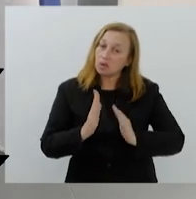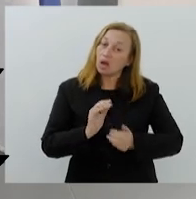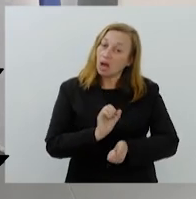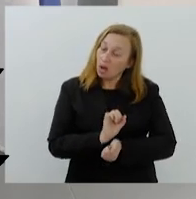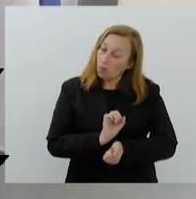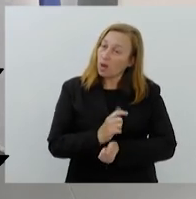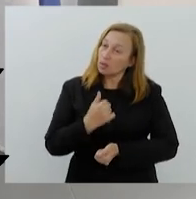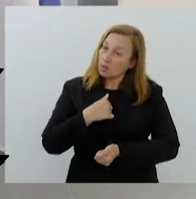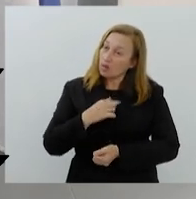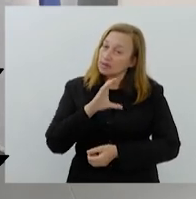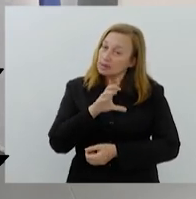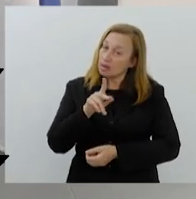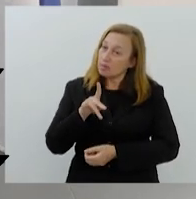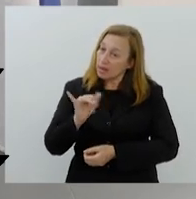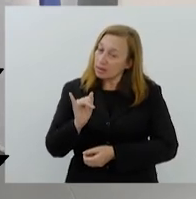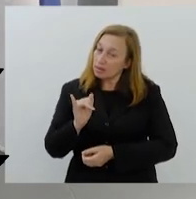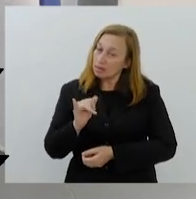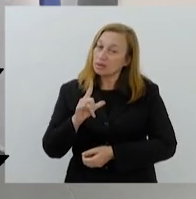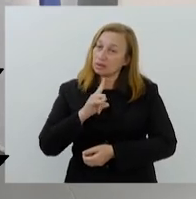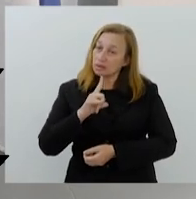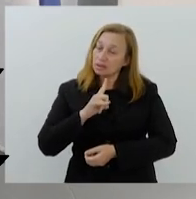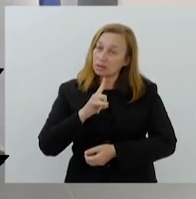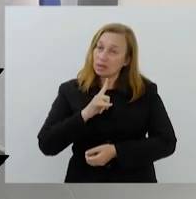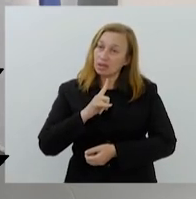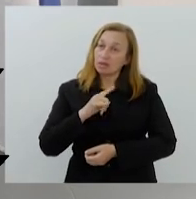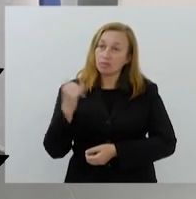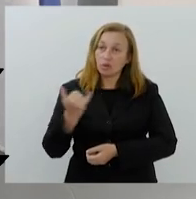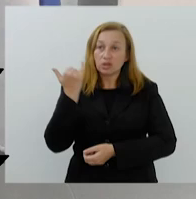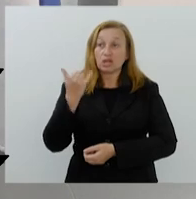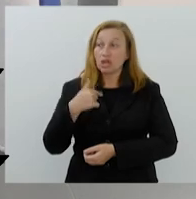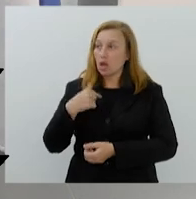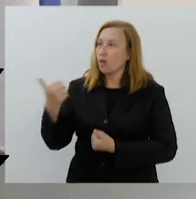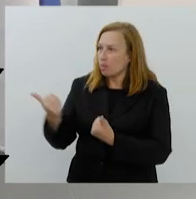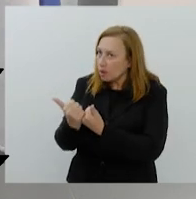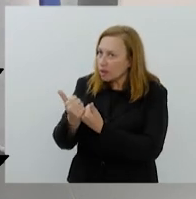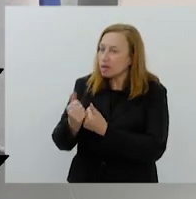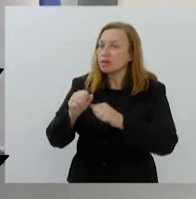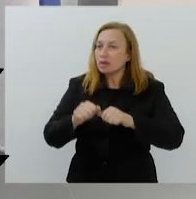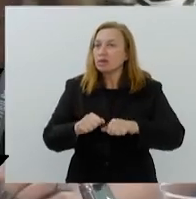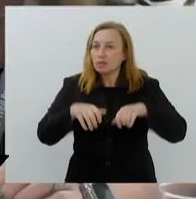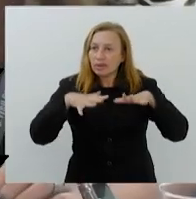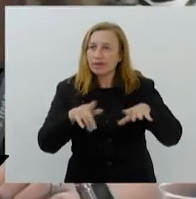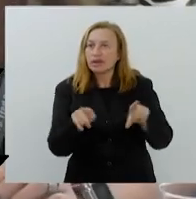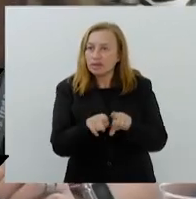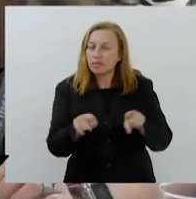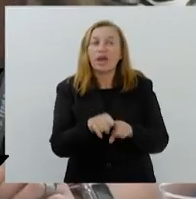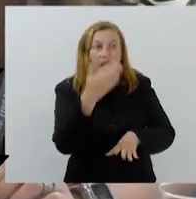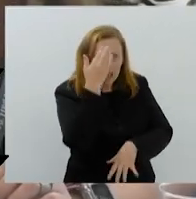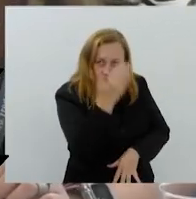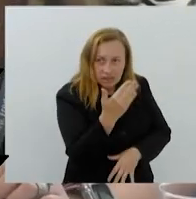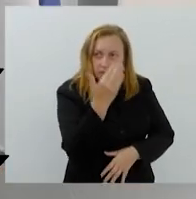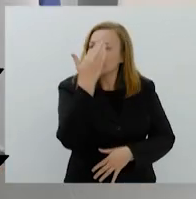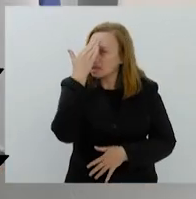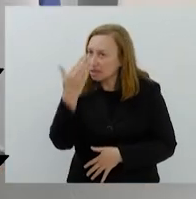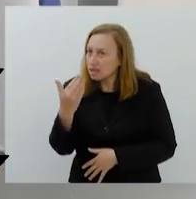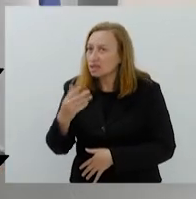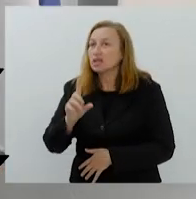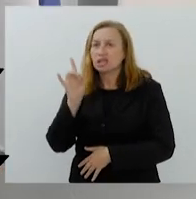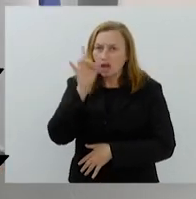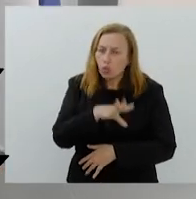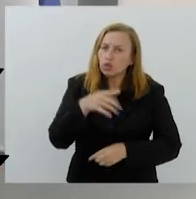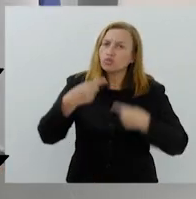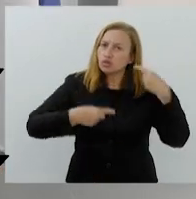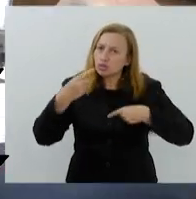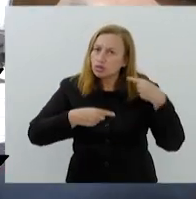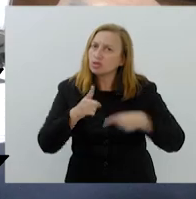sim, a CPI, que tem nexo aqui com eu, inclusive, projeto. Apoiei no plenário também. Agradeço. E foi muito bom, né? Na última discussão